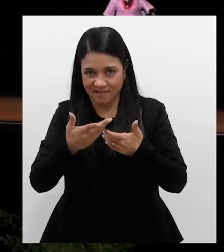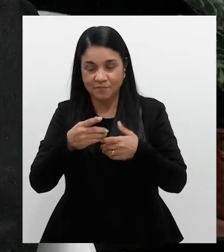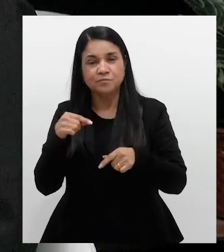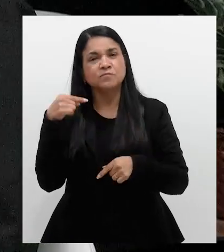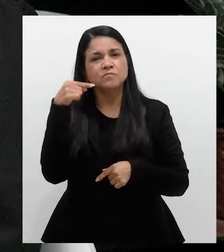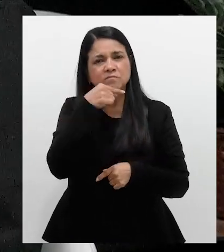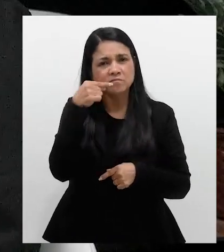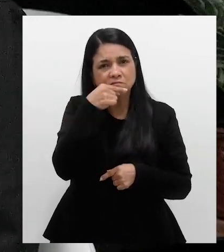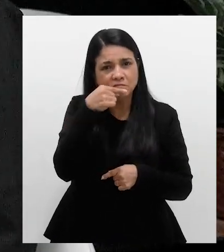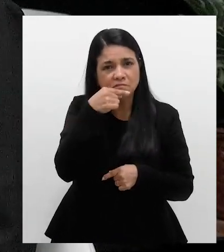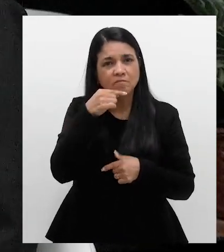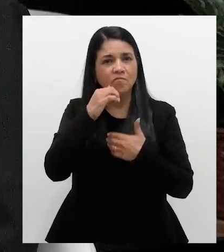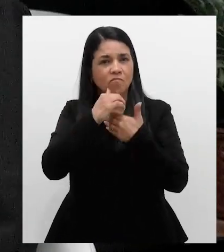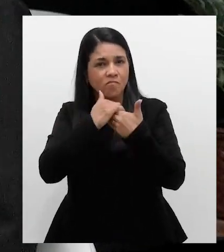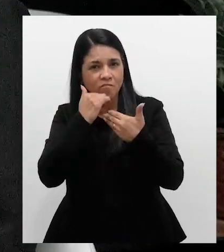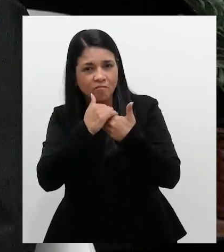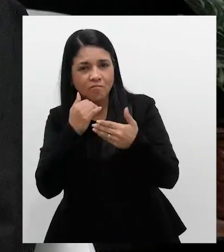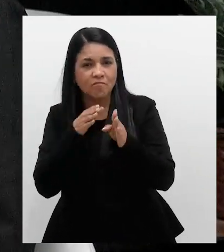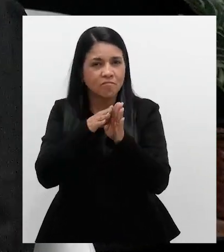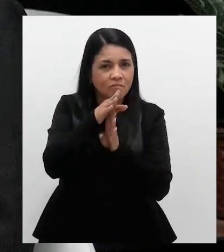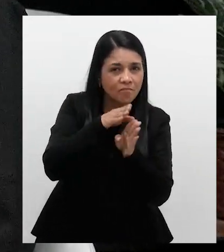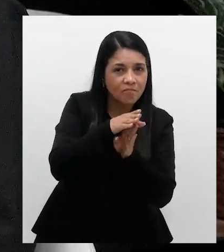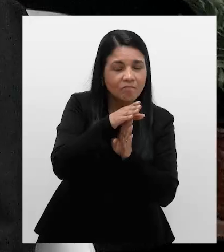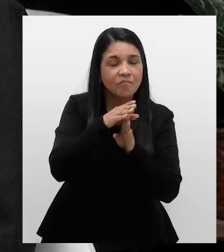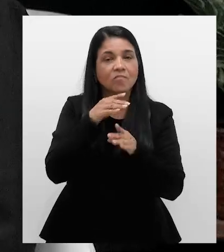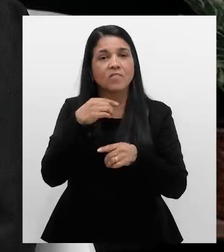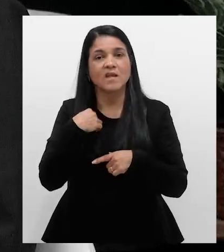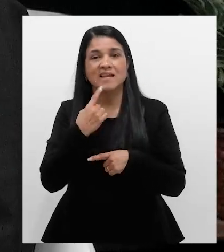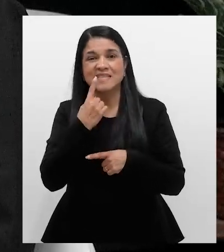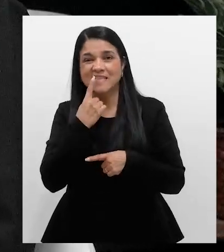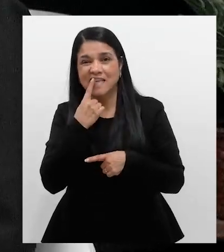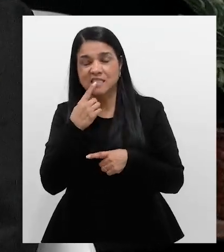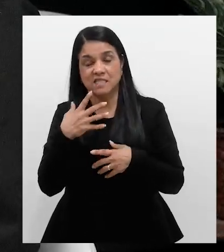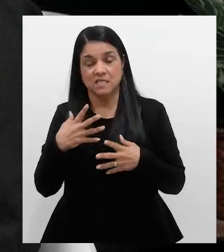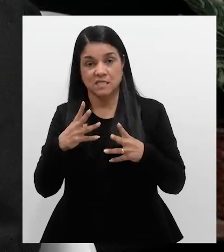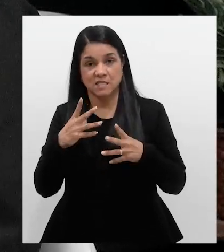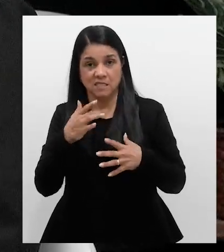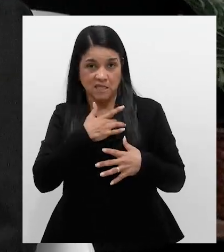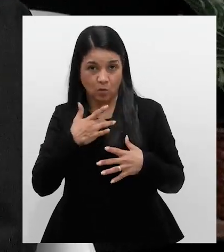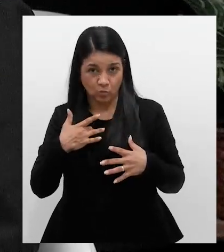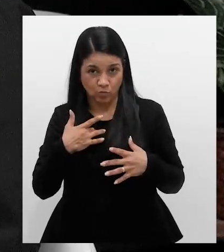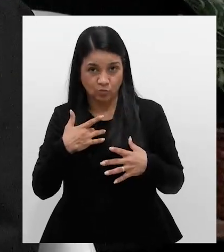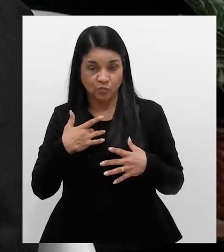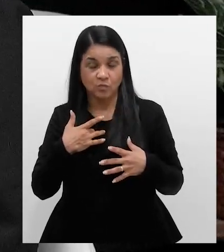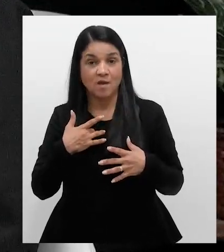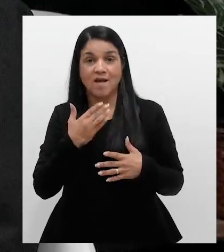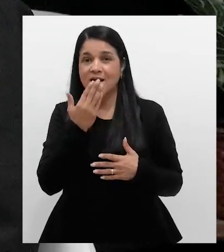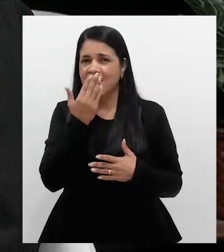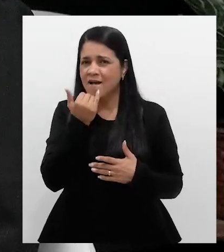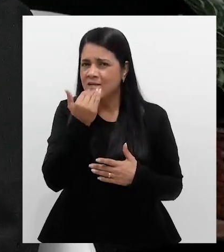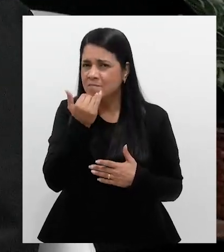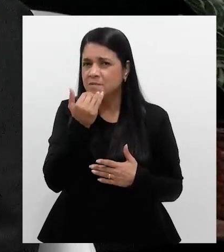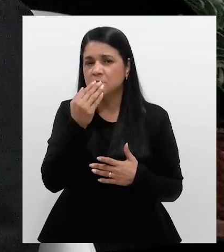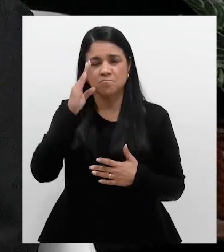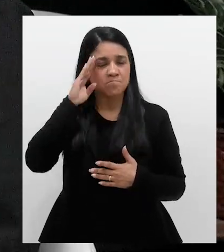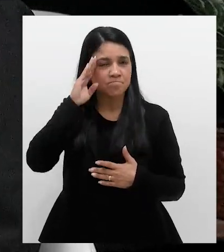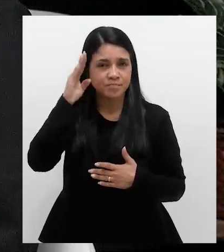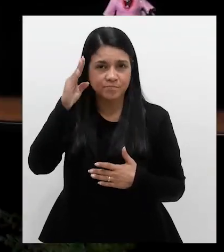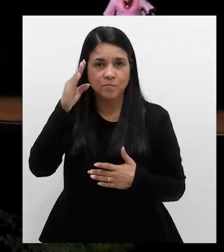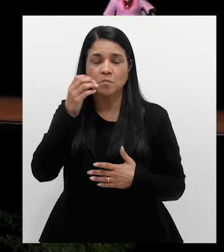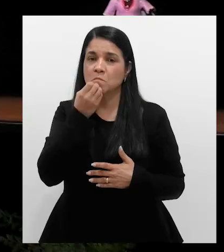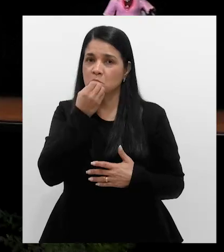Além da escovação preventiva, né, de tudo aquilo que a gente tem que fazer para ter um dente saudável, a alimentação também é fundamental, né? Uma